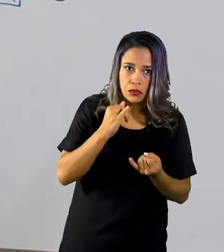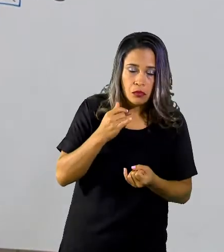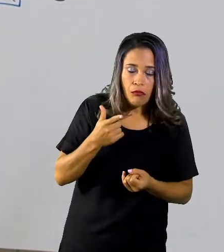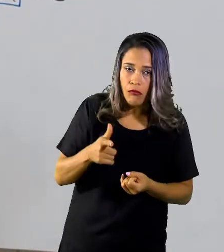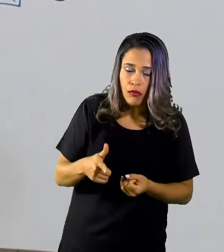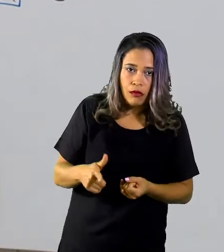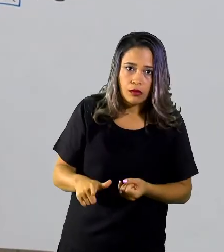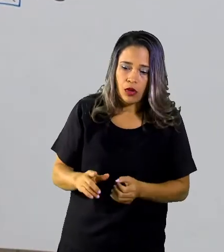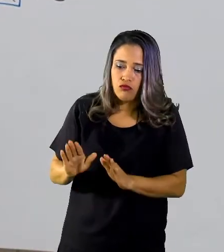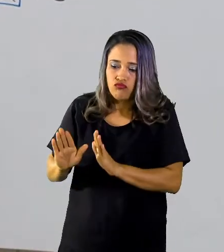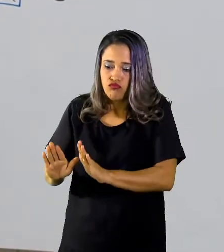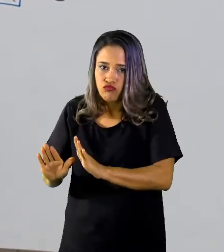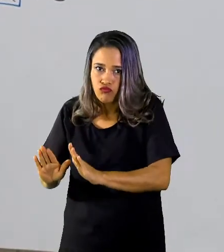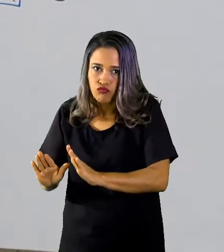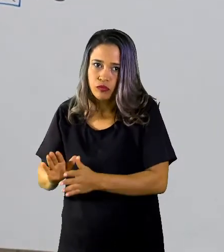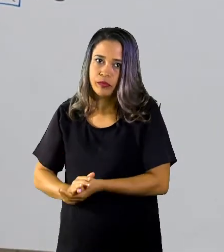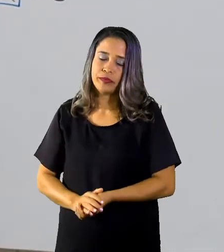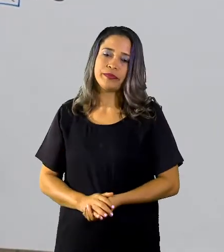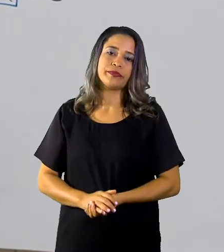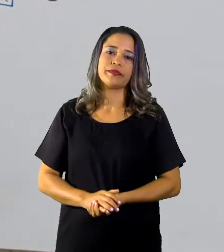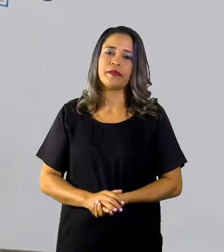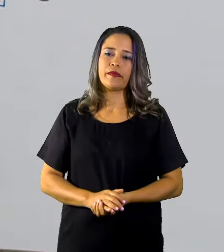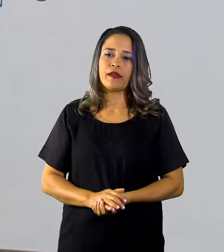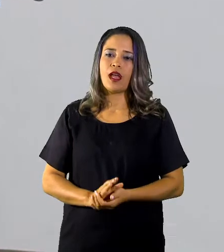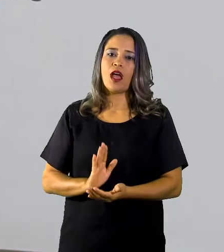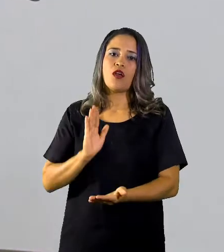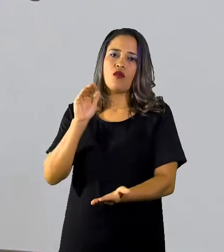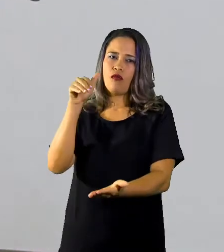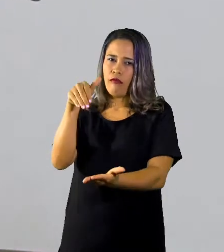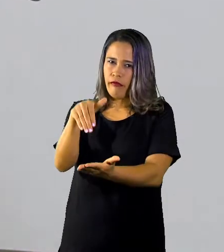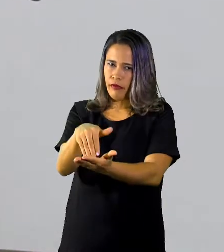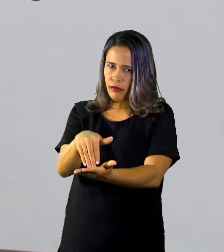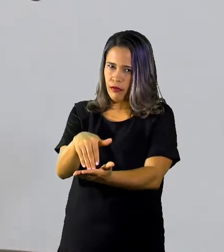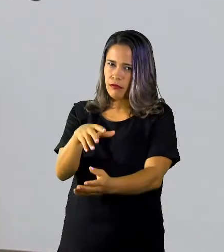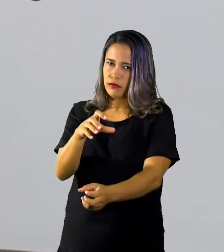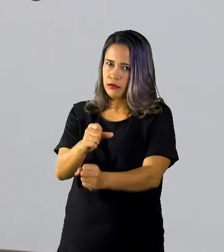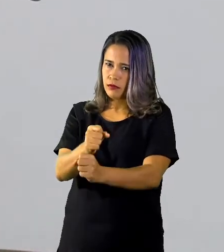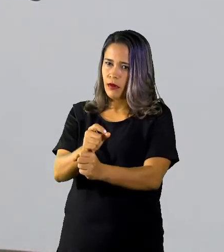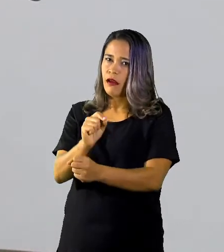ficar quietinho. No final das contas, nós vamos somar apenas quem?